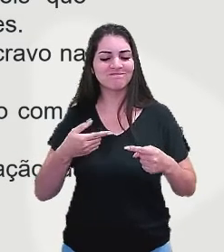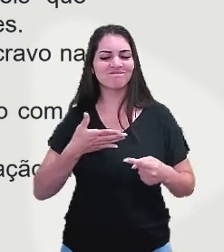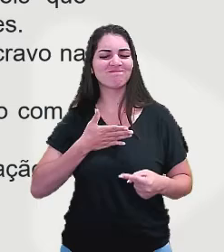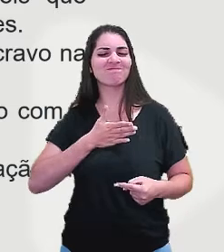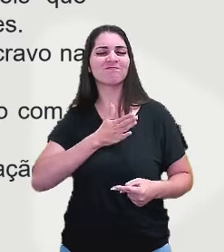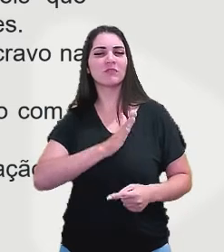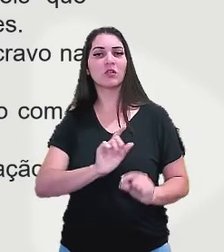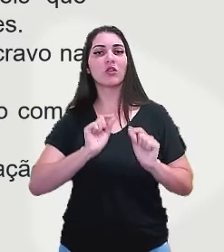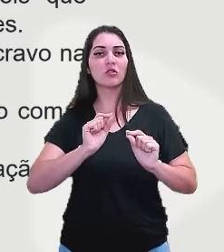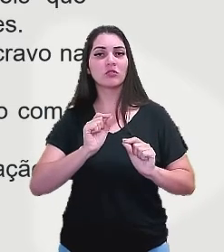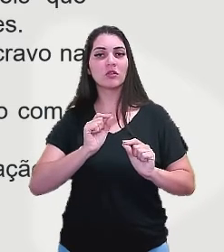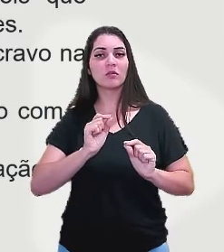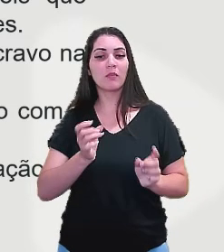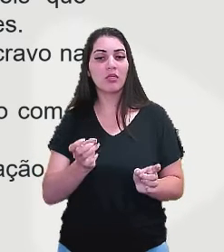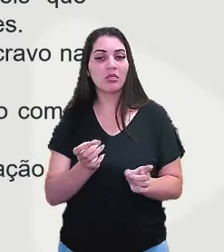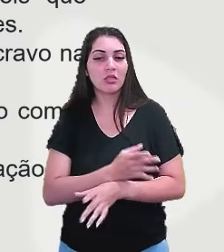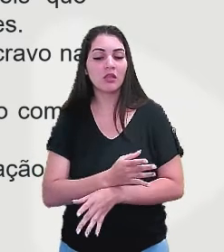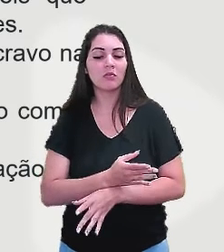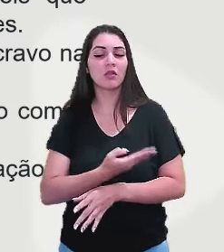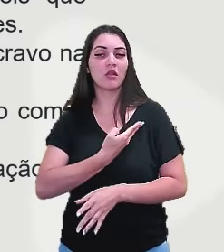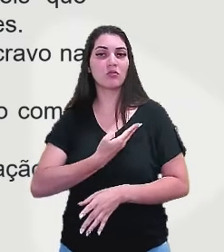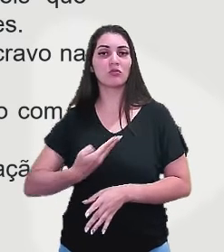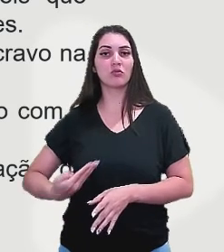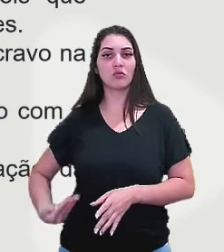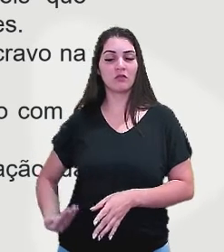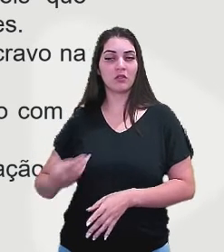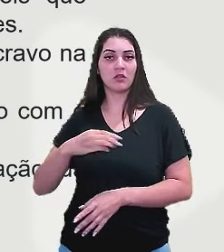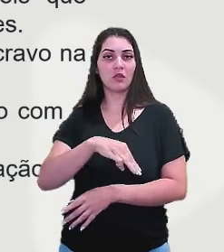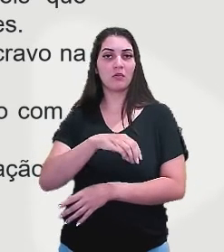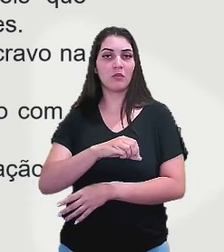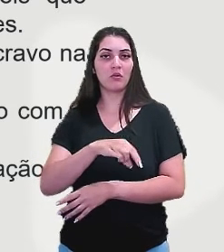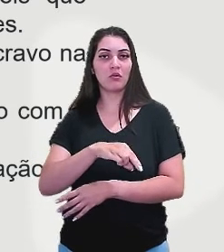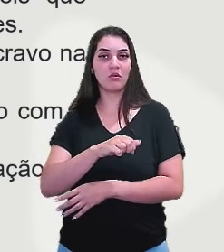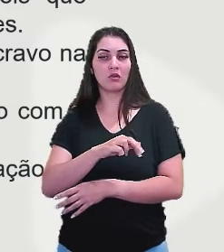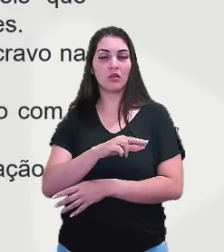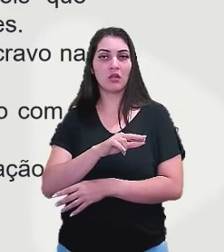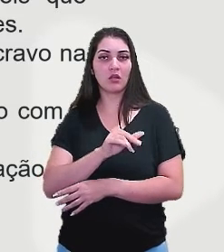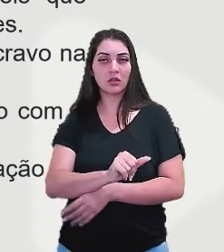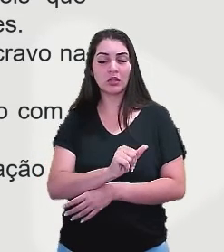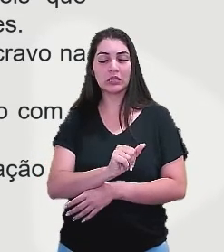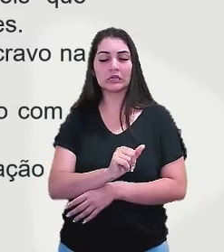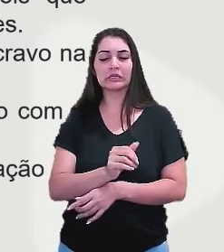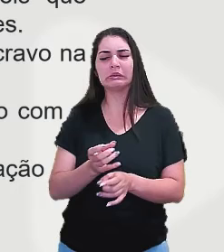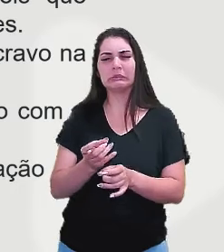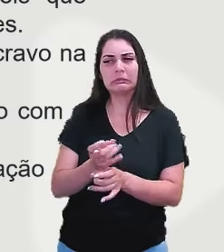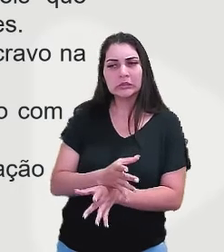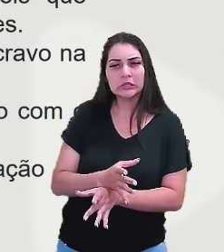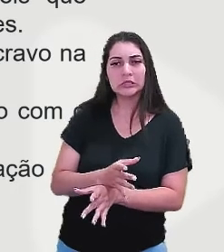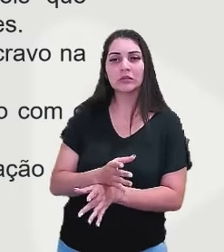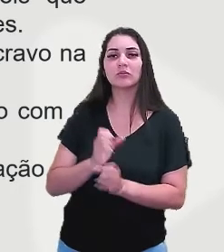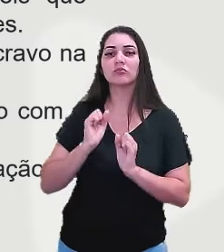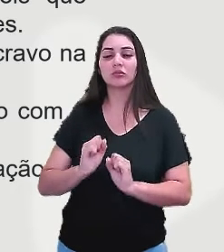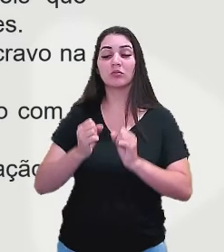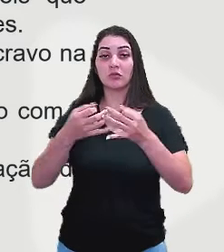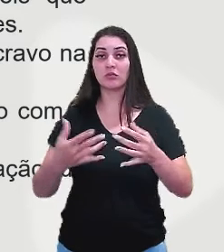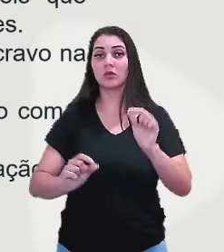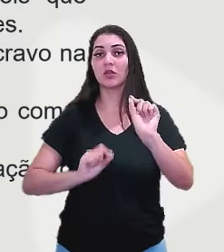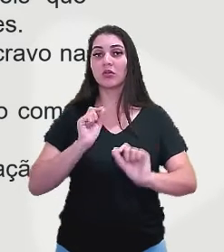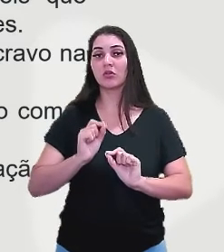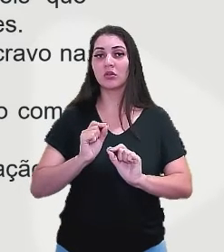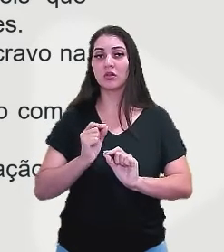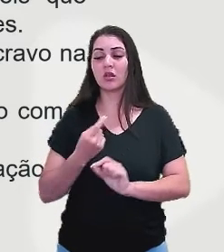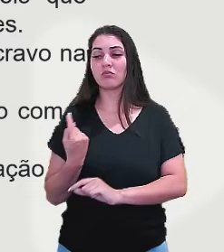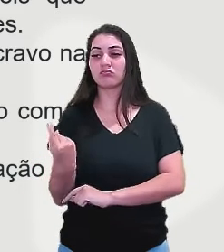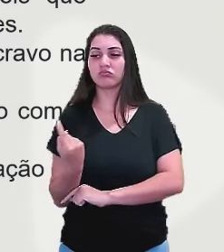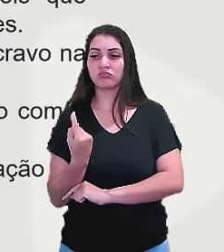insatisfação para derrubar o governo monárquico. E, por último, a gente pode mencionar o isolamento